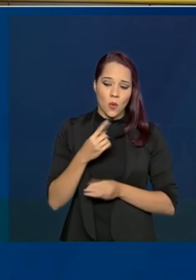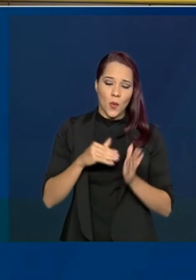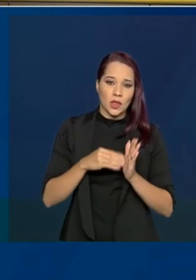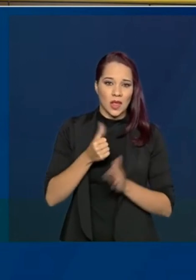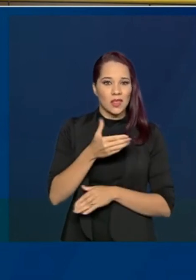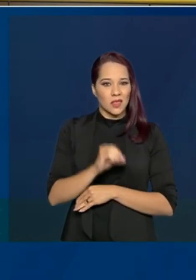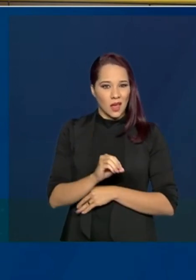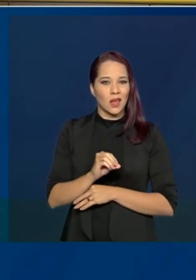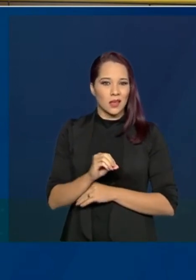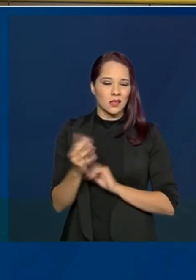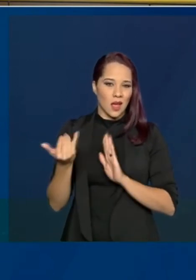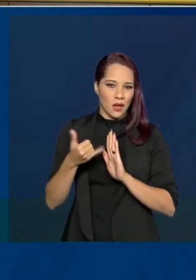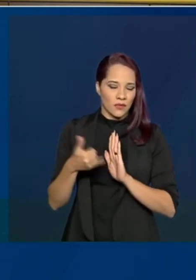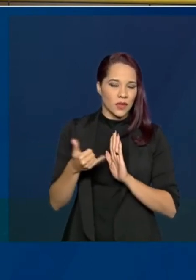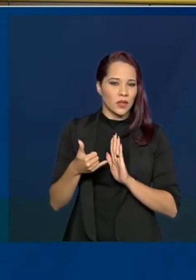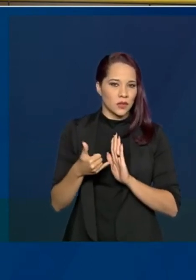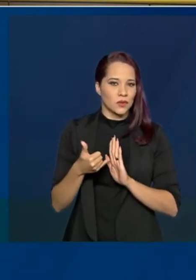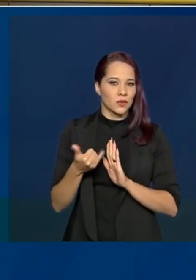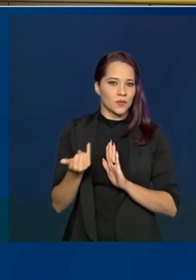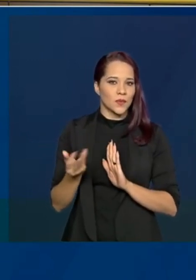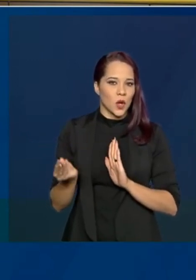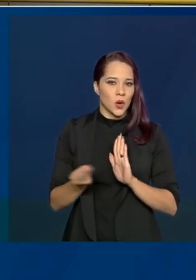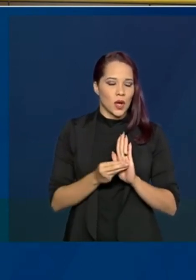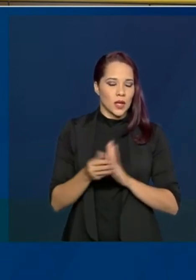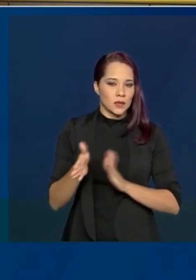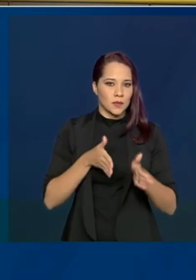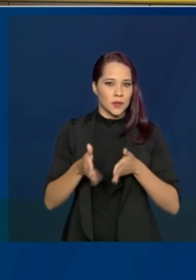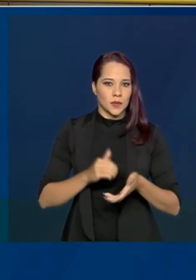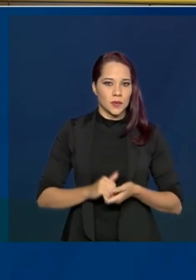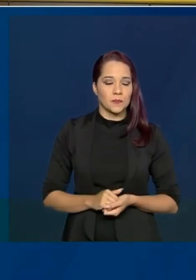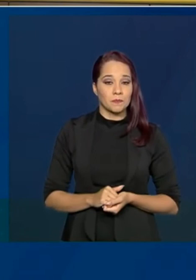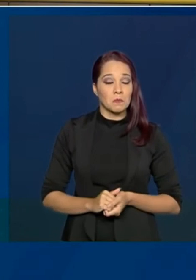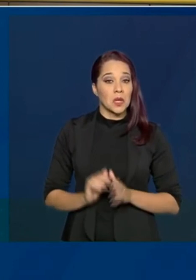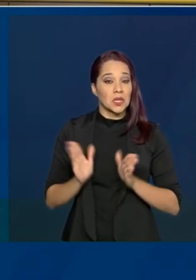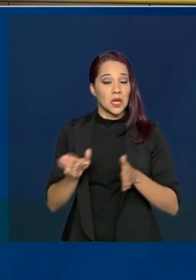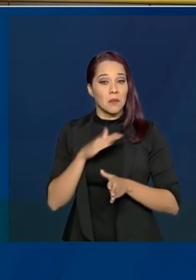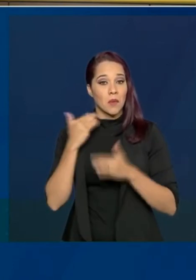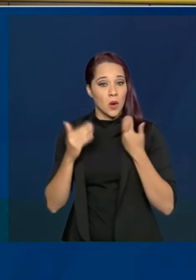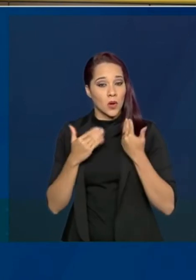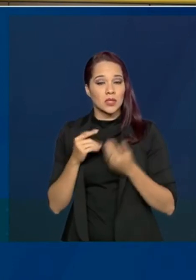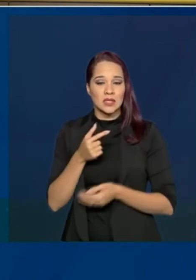10 casos novos notificados nesse período. Já em relação aos óbitos,